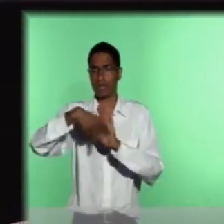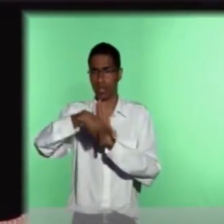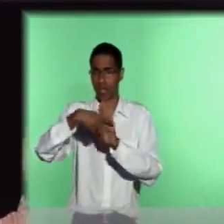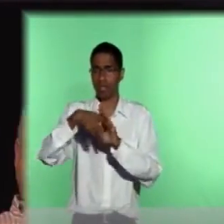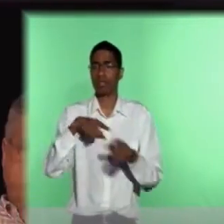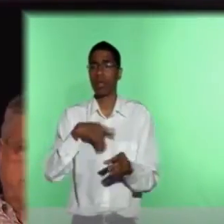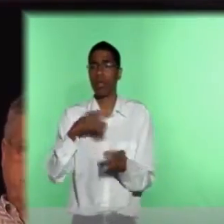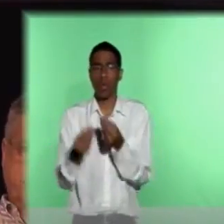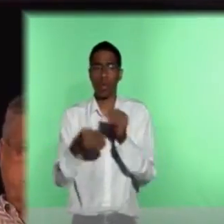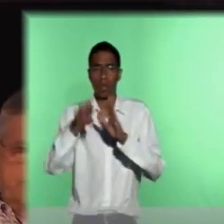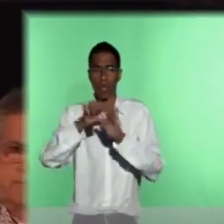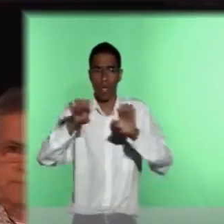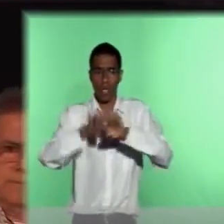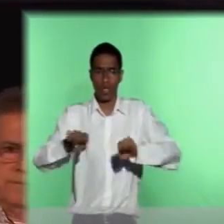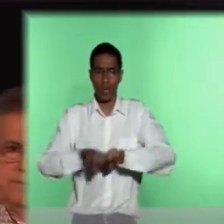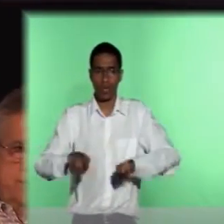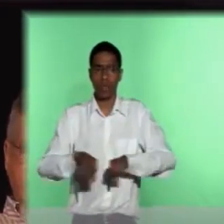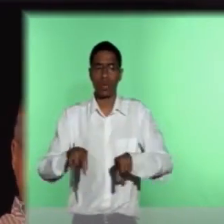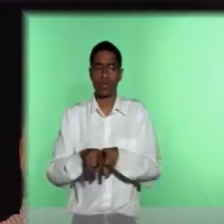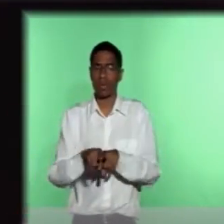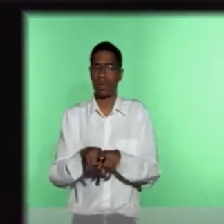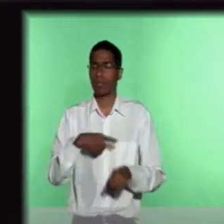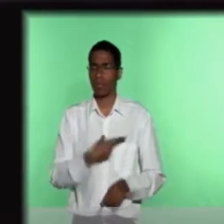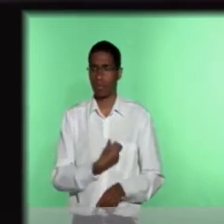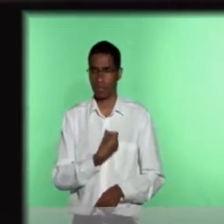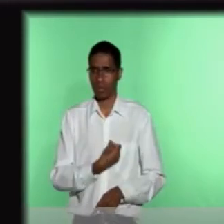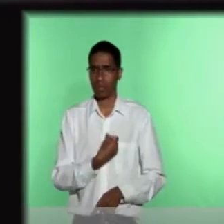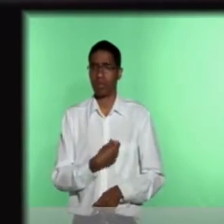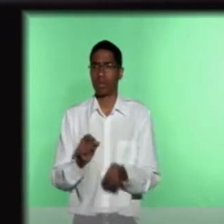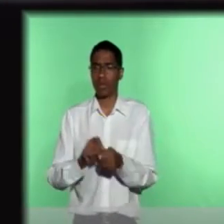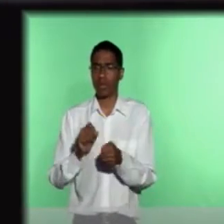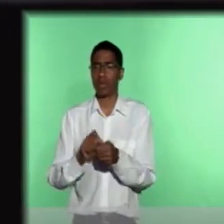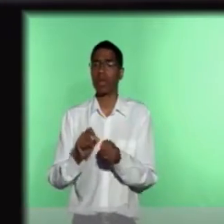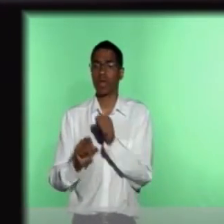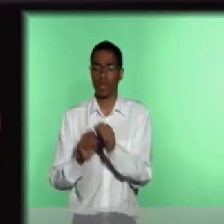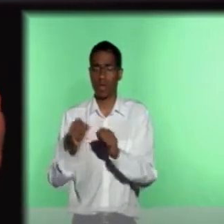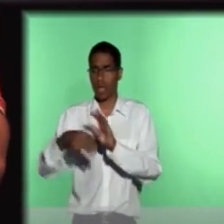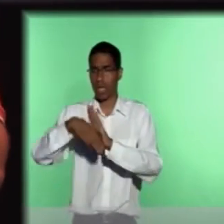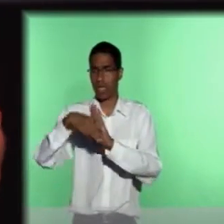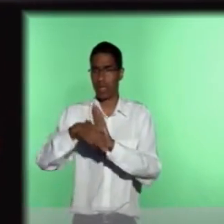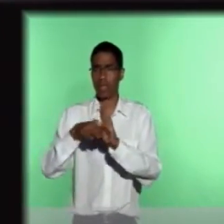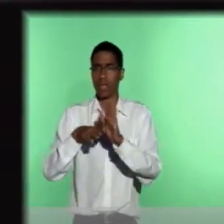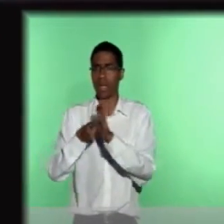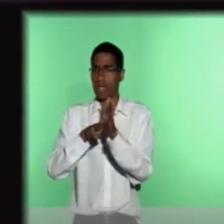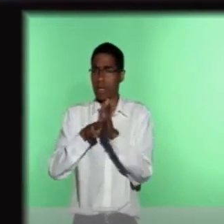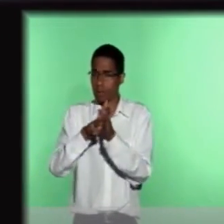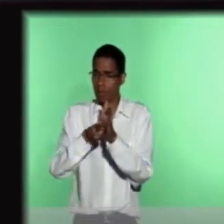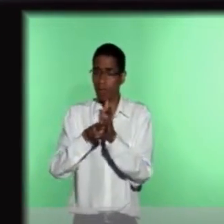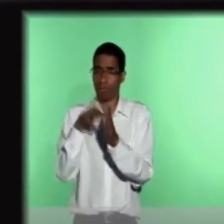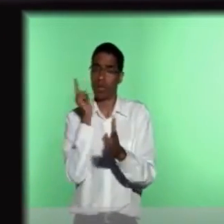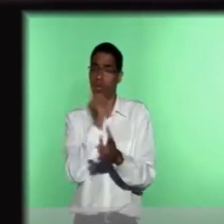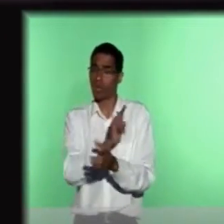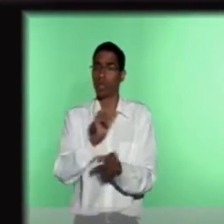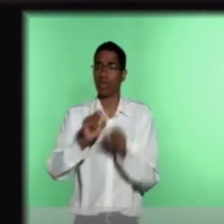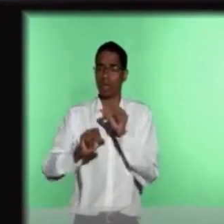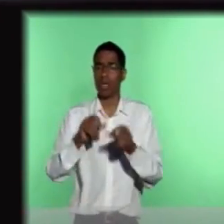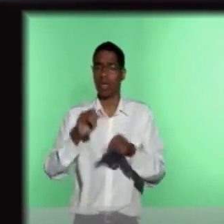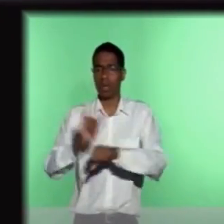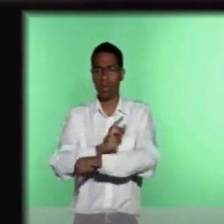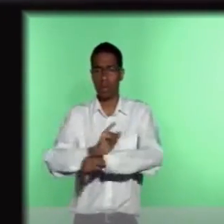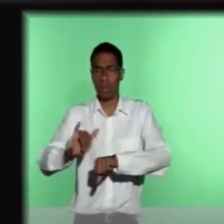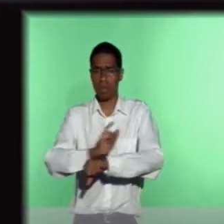as metas e a forma como elas vão ser cumpridas são o quê? As estratégias. Você vê que o pessoal aqui da